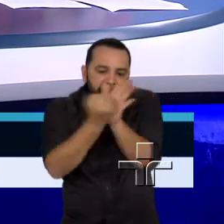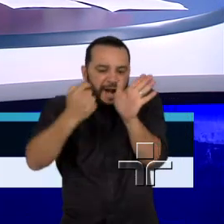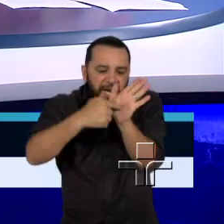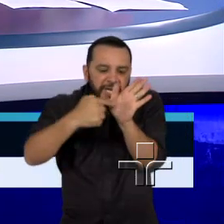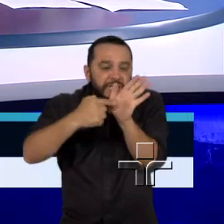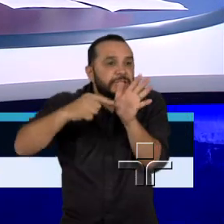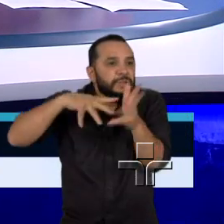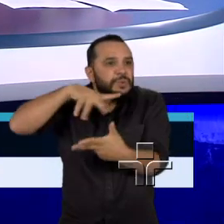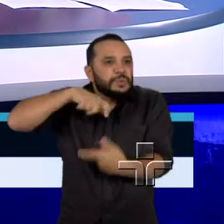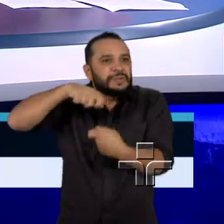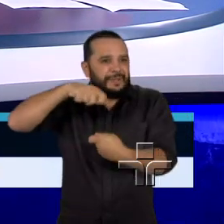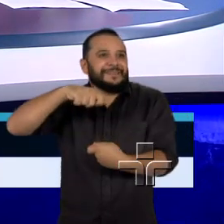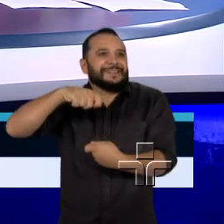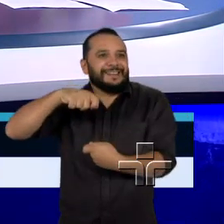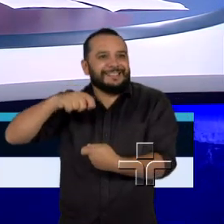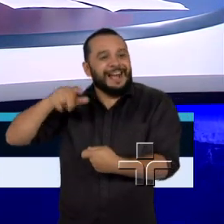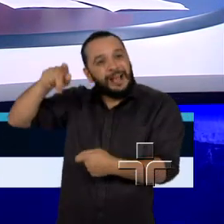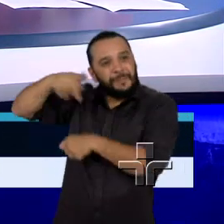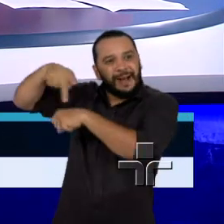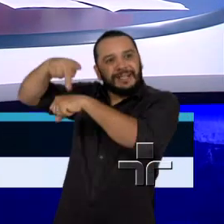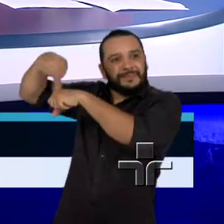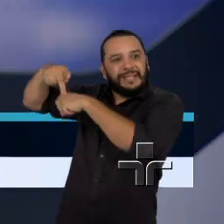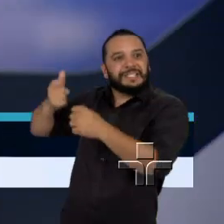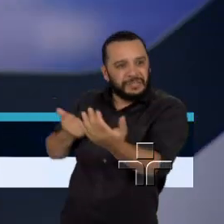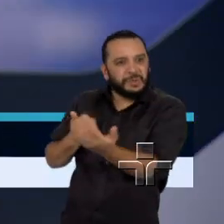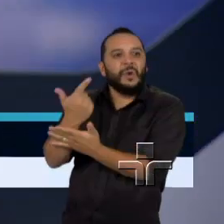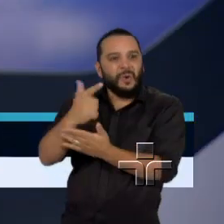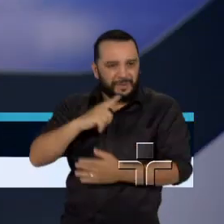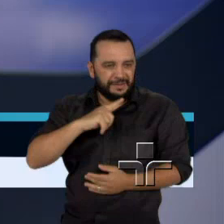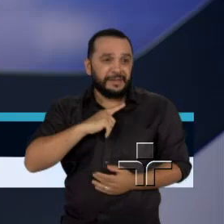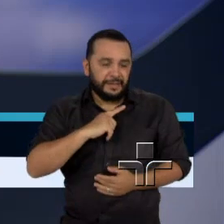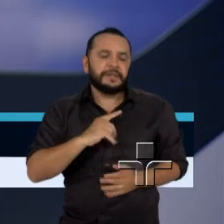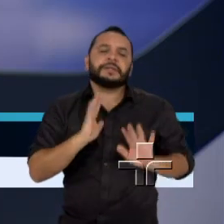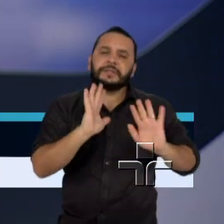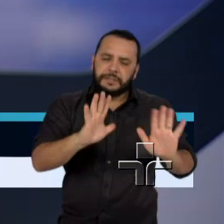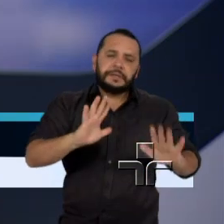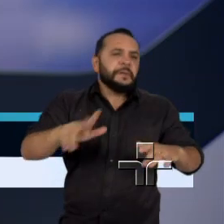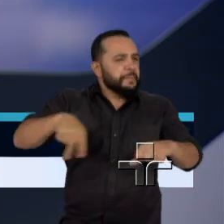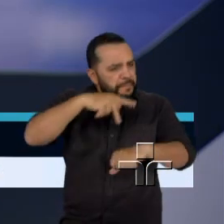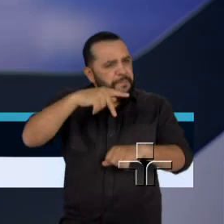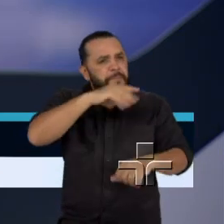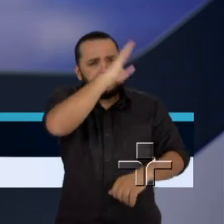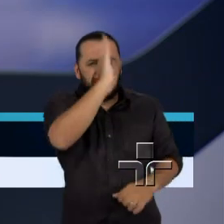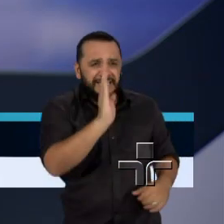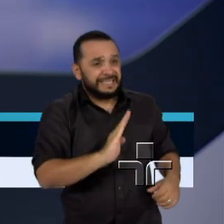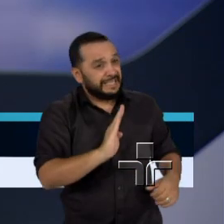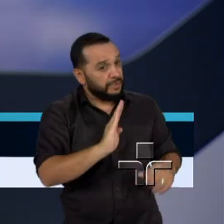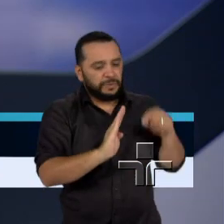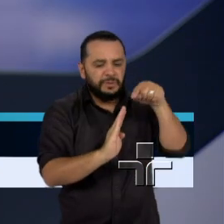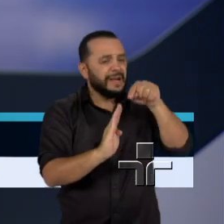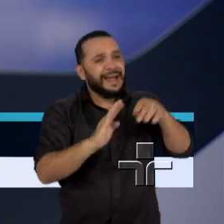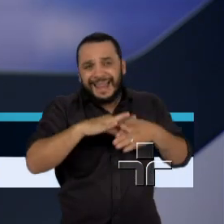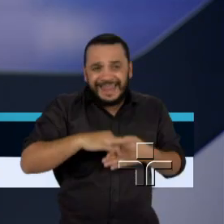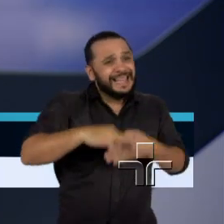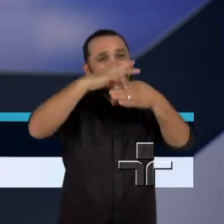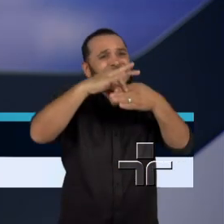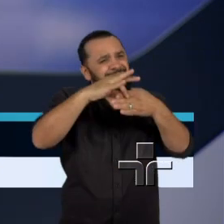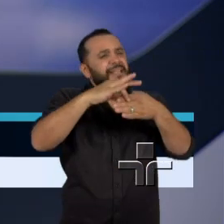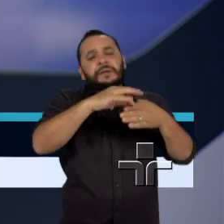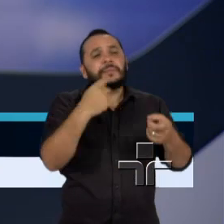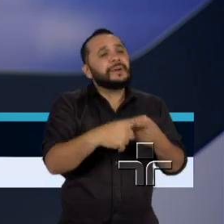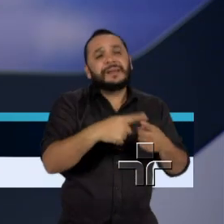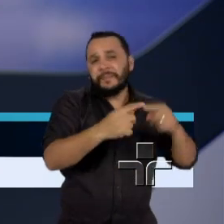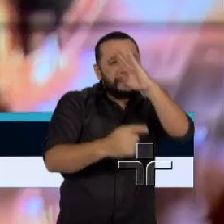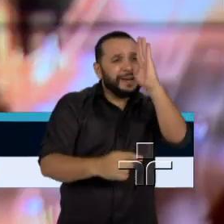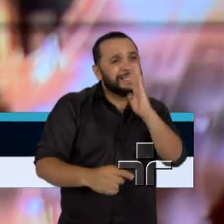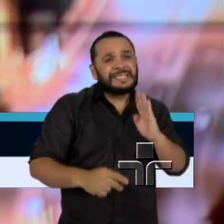Brasil não pode, pelo contrário, o Brasil devia ser um líder nesse processo. A imagem brasileira foi sempre uma imagem muito associada